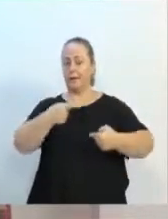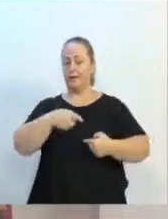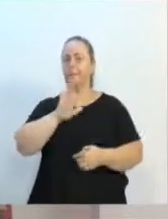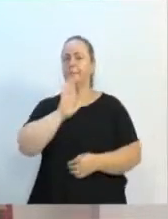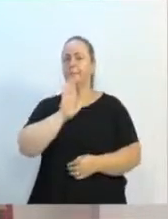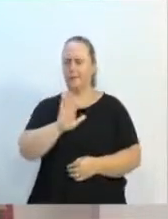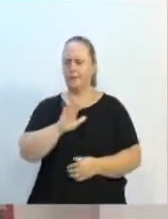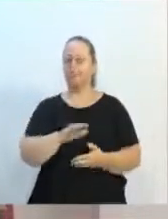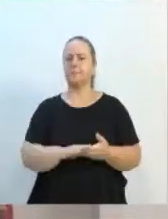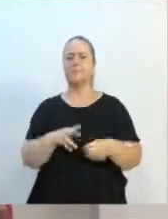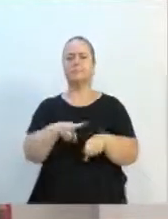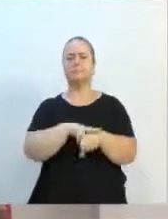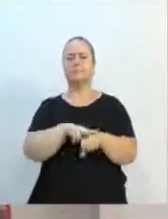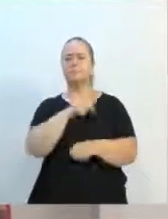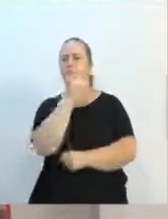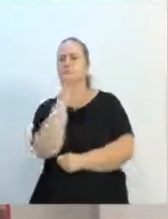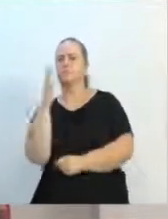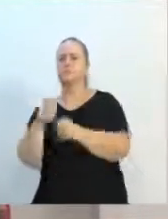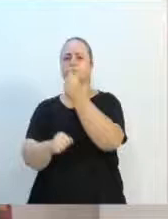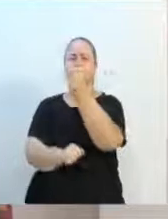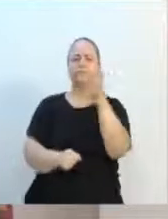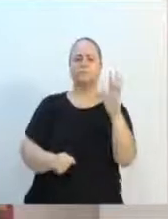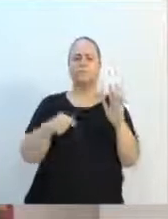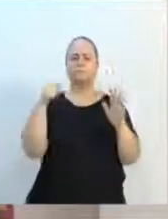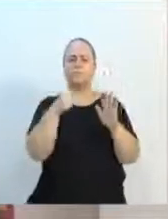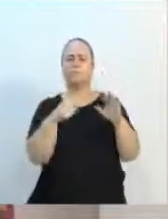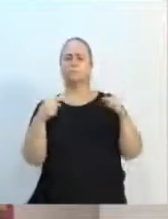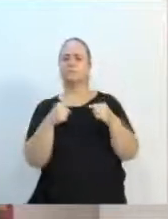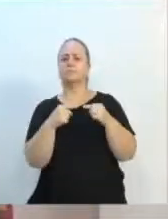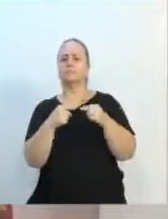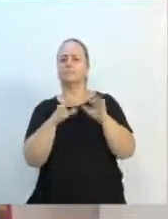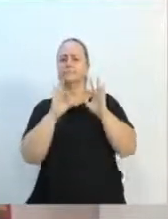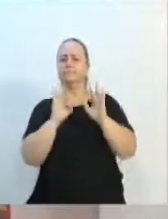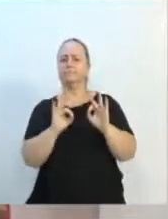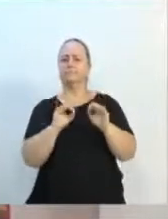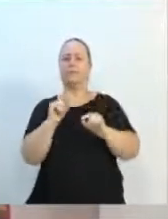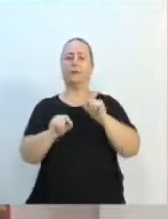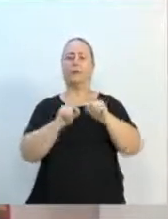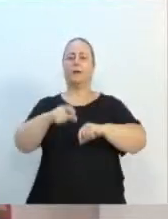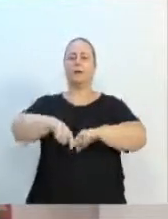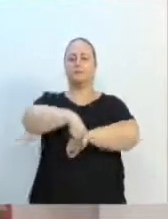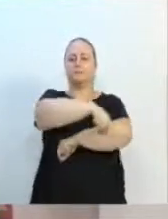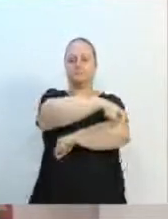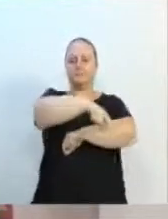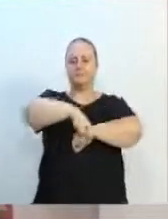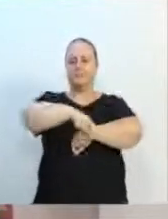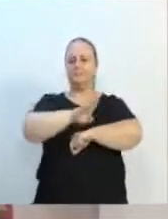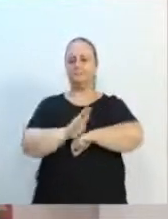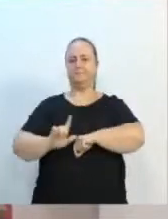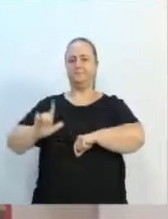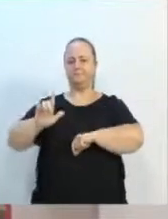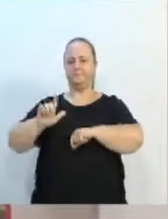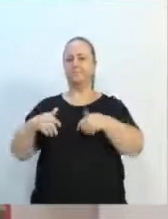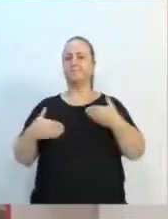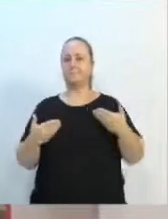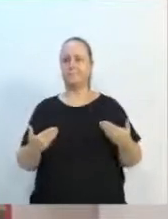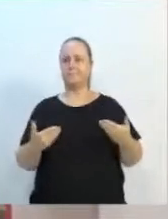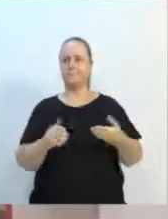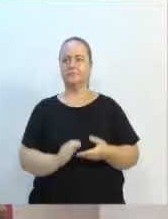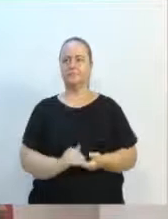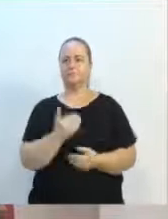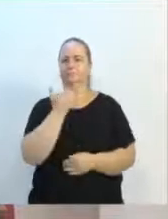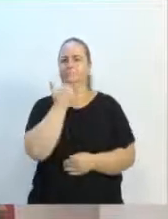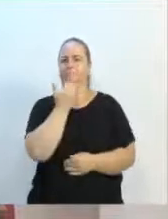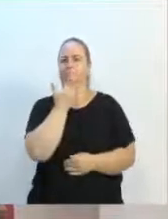é mais um dos elementos que compõem, por exemplo, as calçadas da cidade. Então a gente não vai conseguir avançar